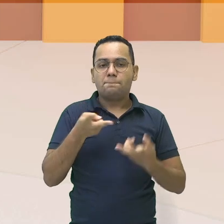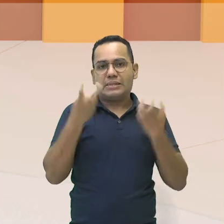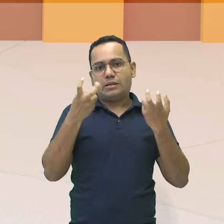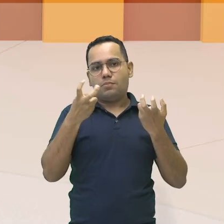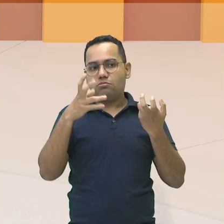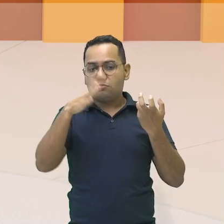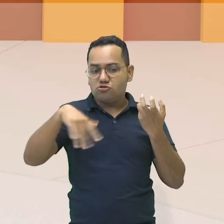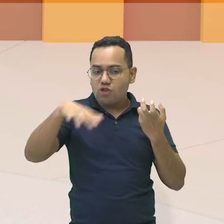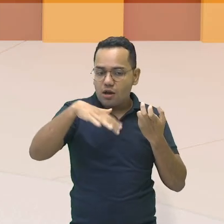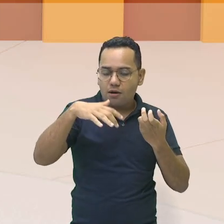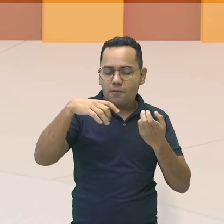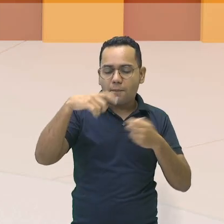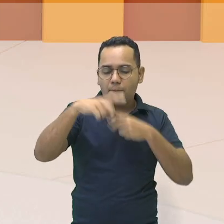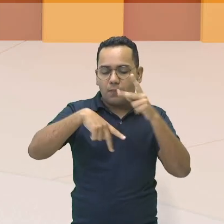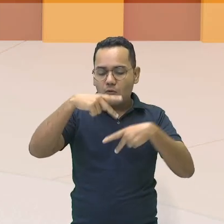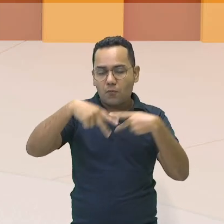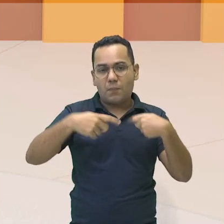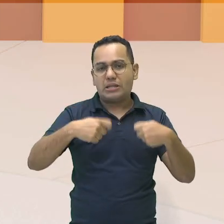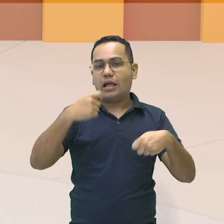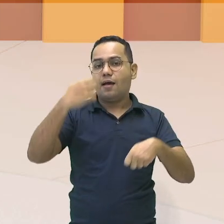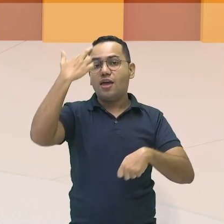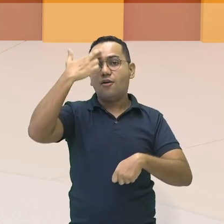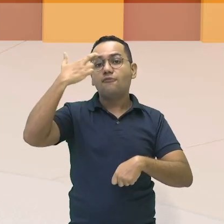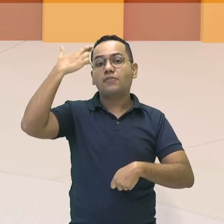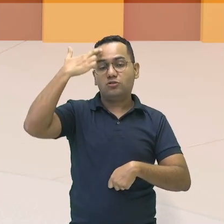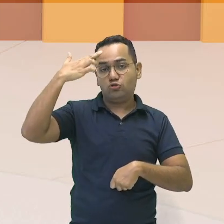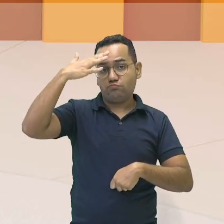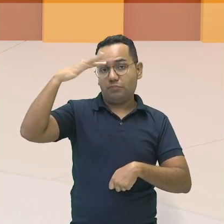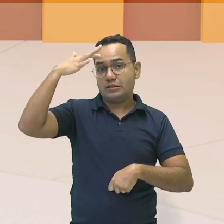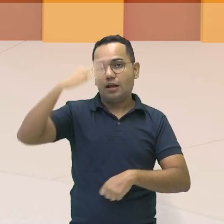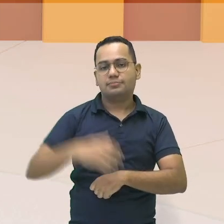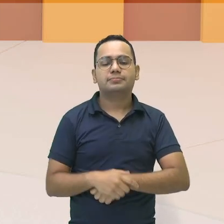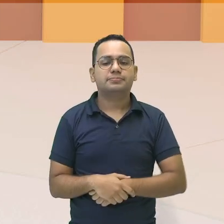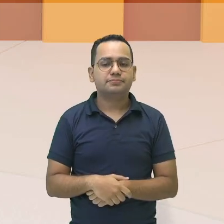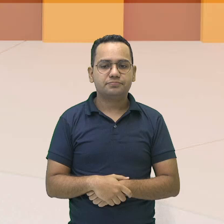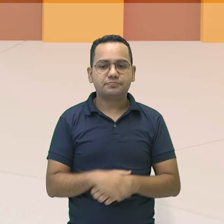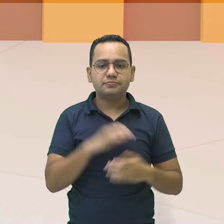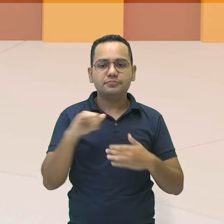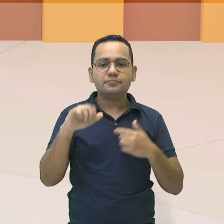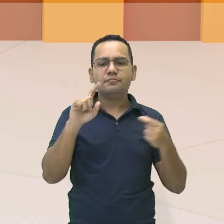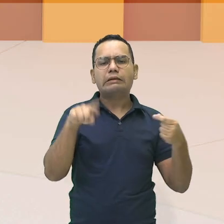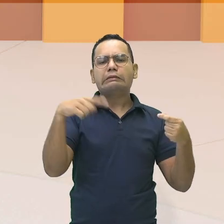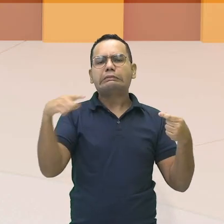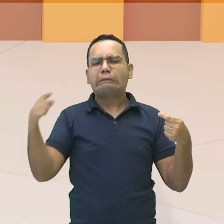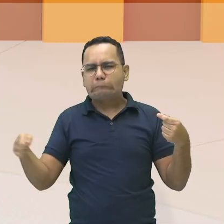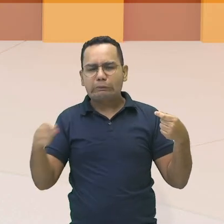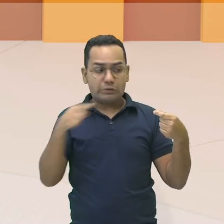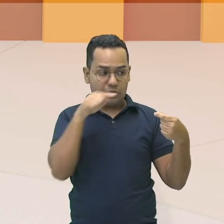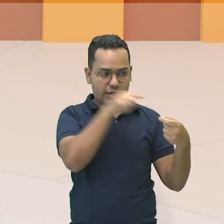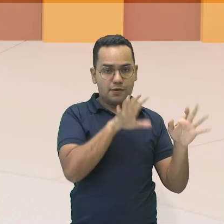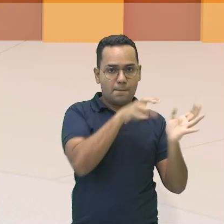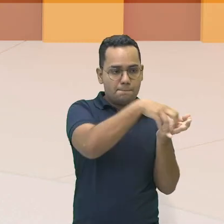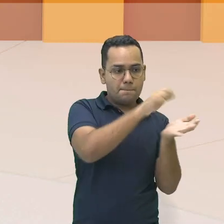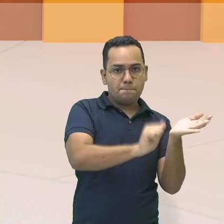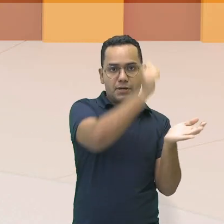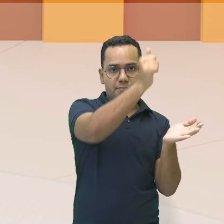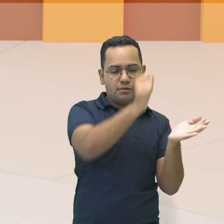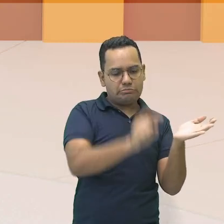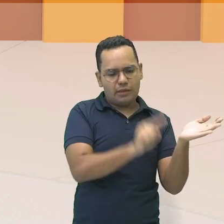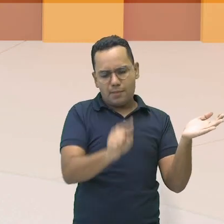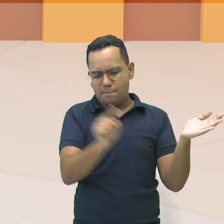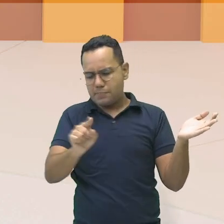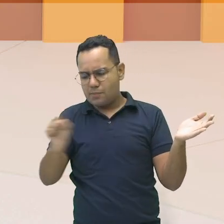a partir também do Clube de Roma que a gente vai ter, posteriormente, as conferências mundiais voltadas a debater a questão